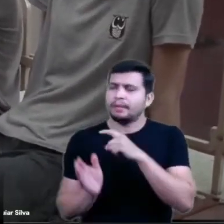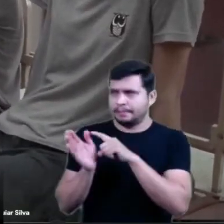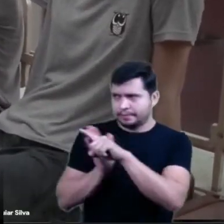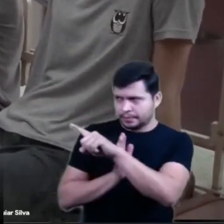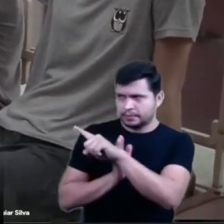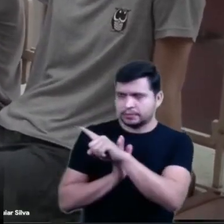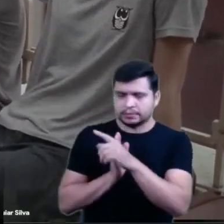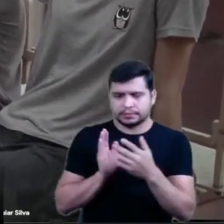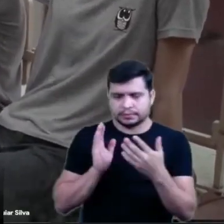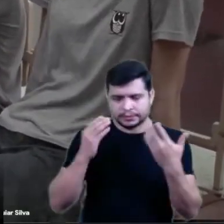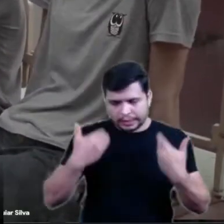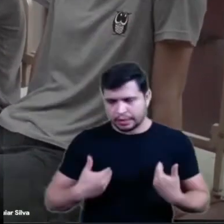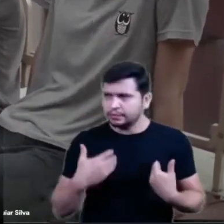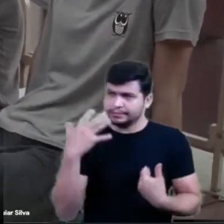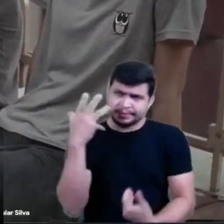Eu sou bonito?